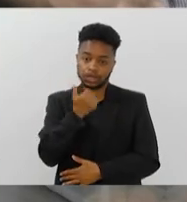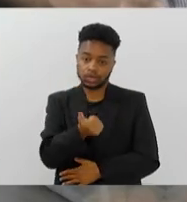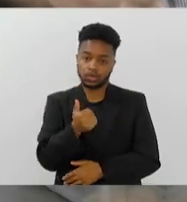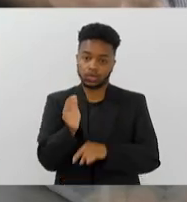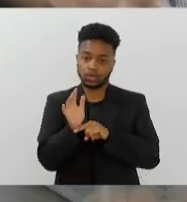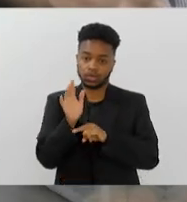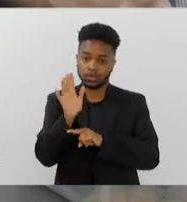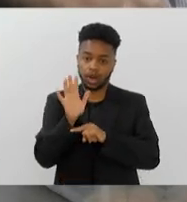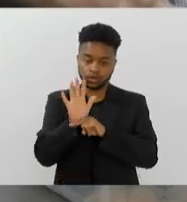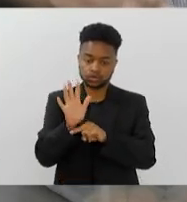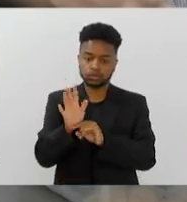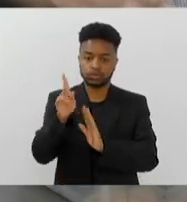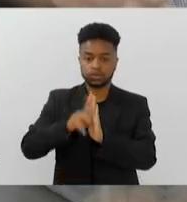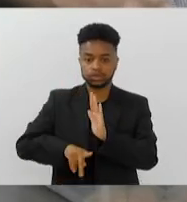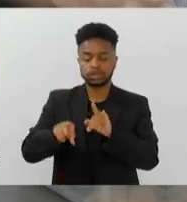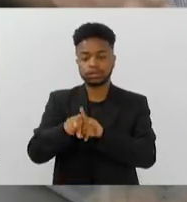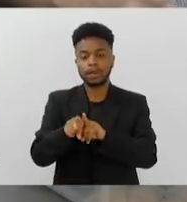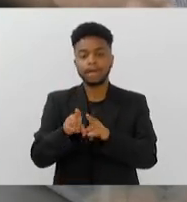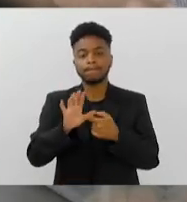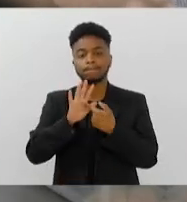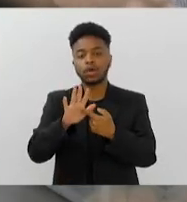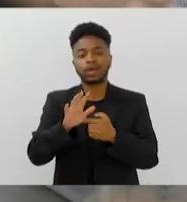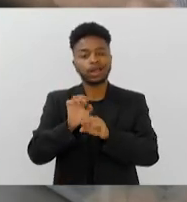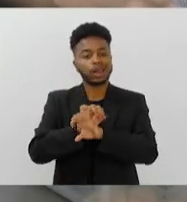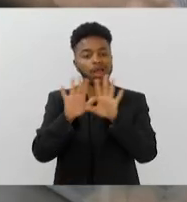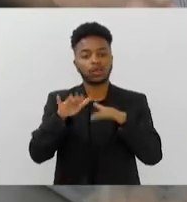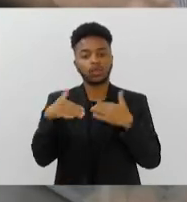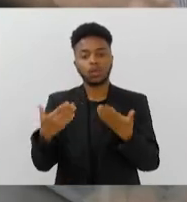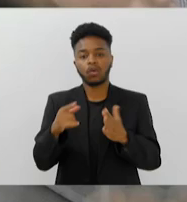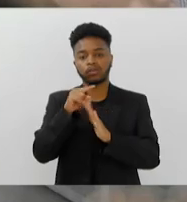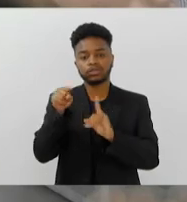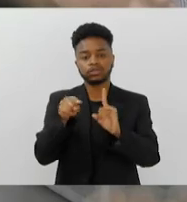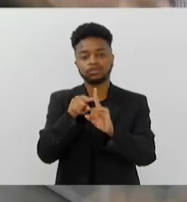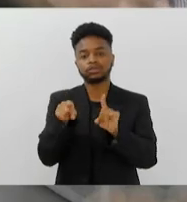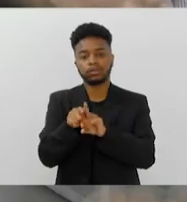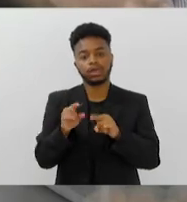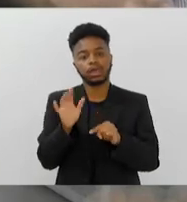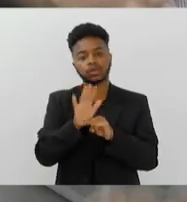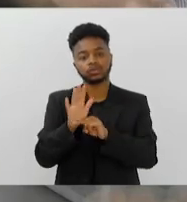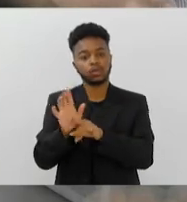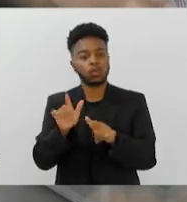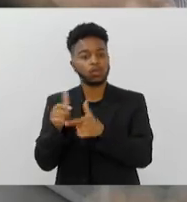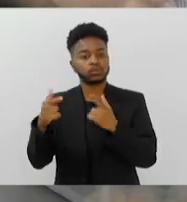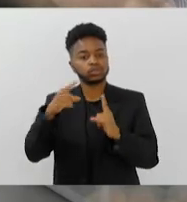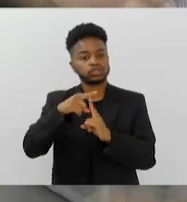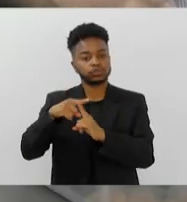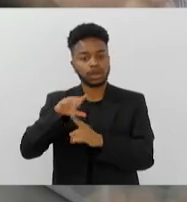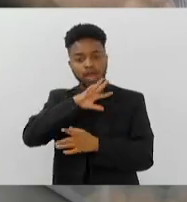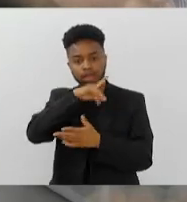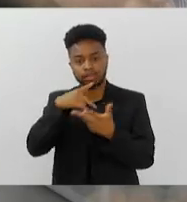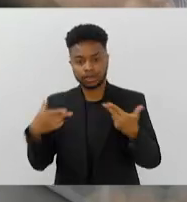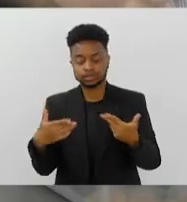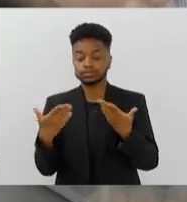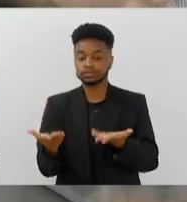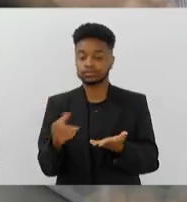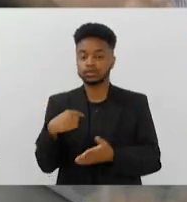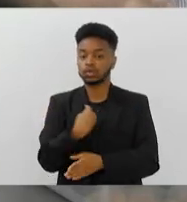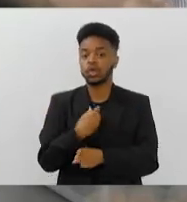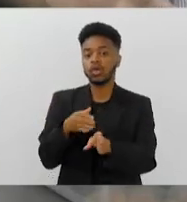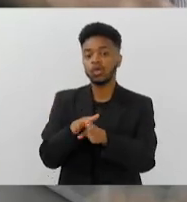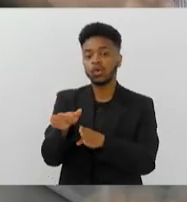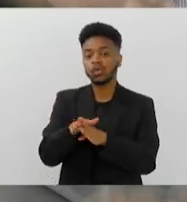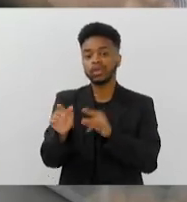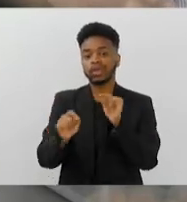projeto, deixa claro qual é a intenção e serve para outras espécies. Ou seja, a gente aconselha fortemente o Executivo de